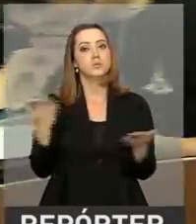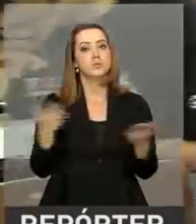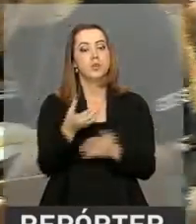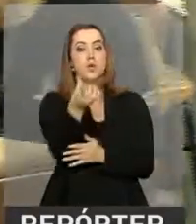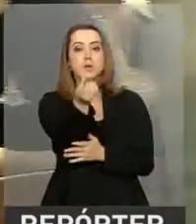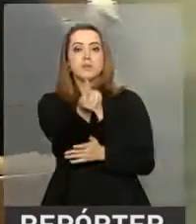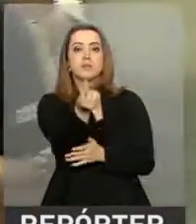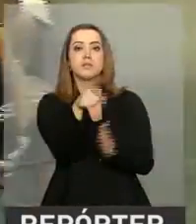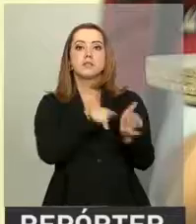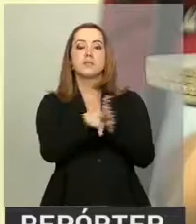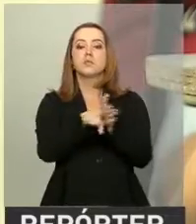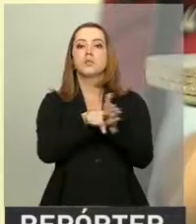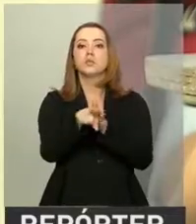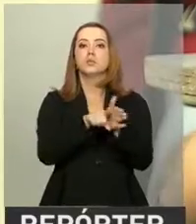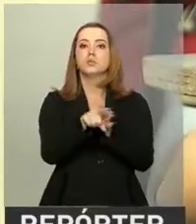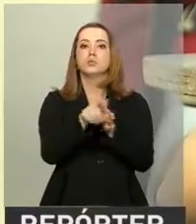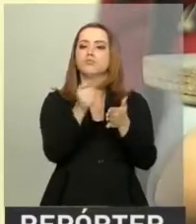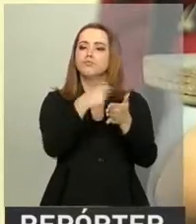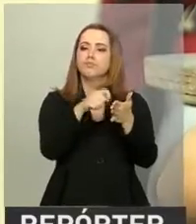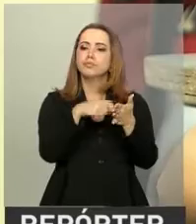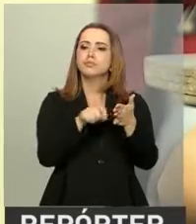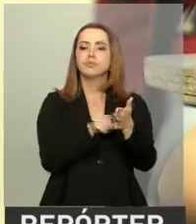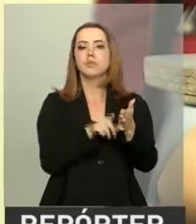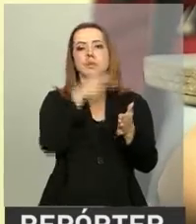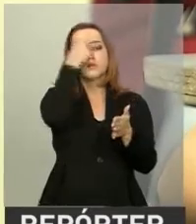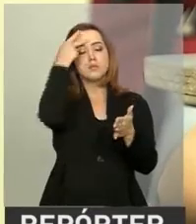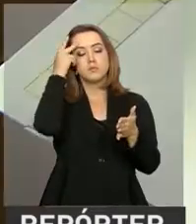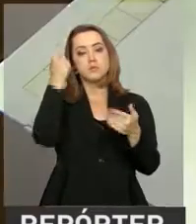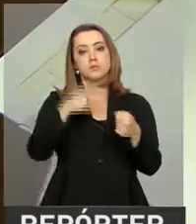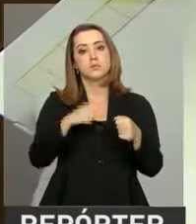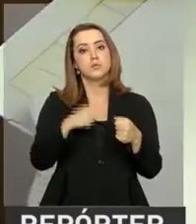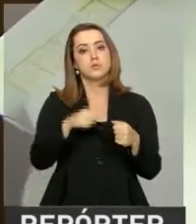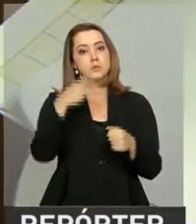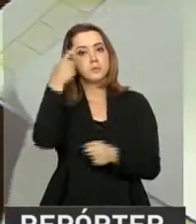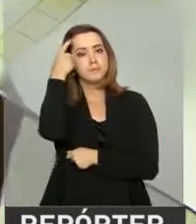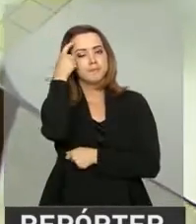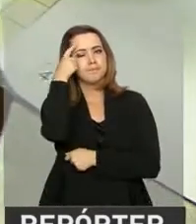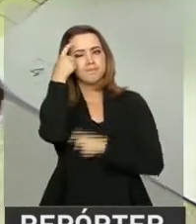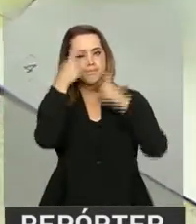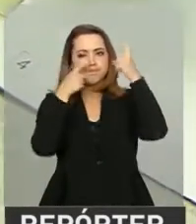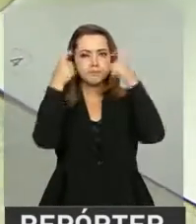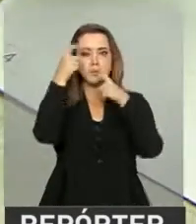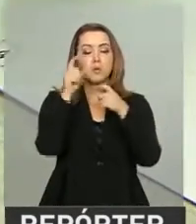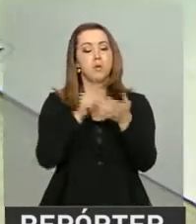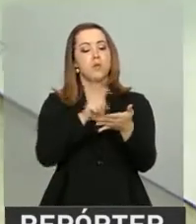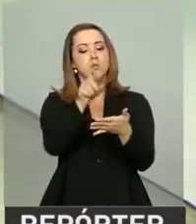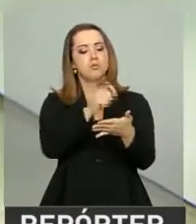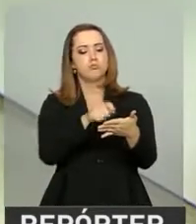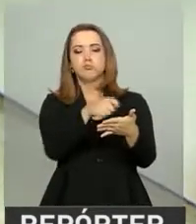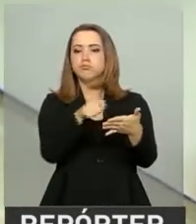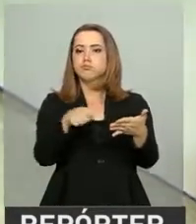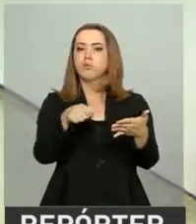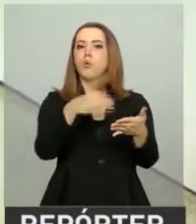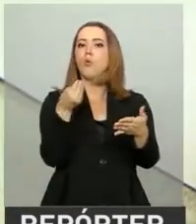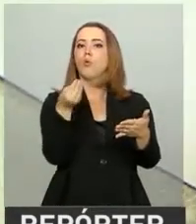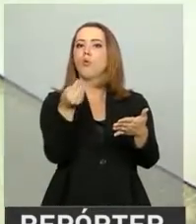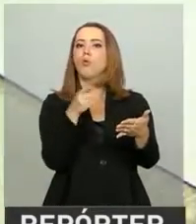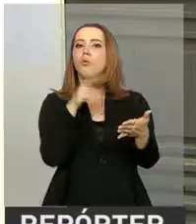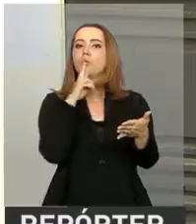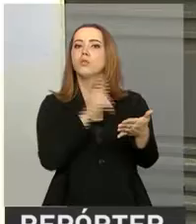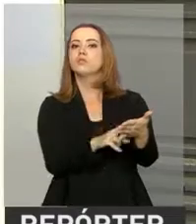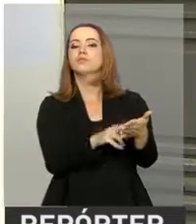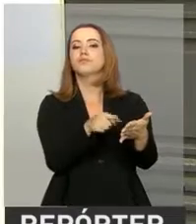questões dissertativas e os candidatos devem expor o raciocínio matemático usado para resolver os